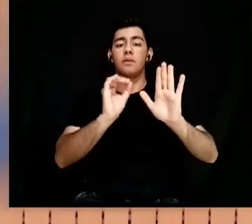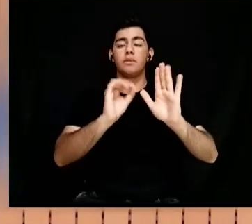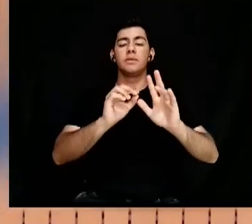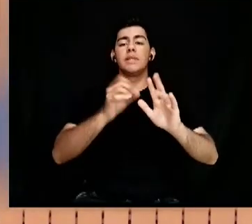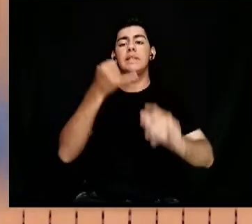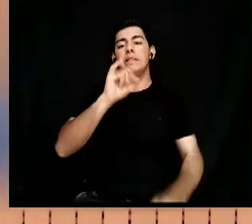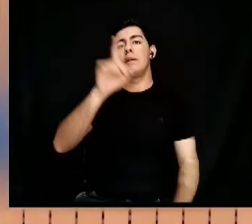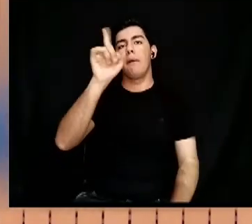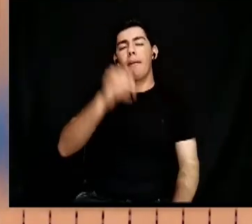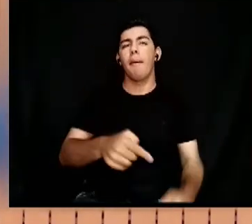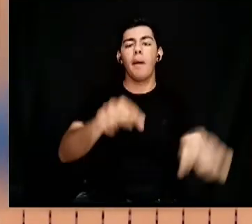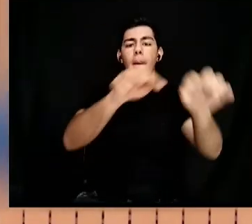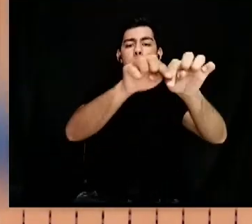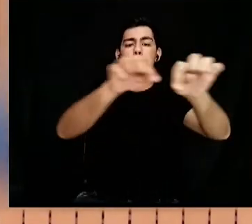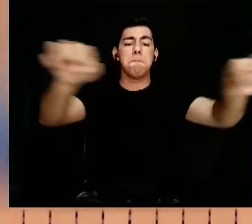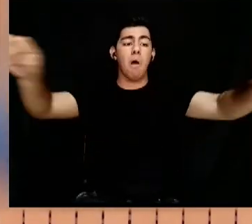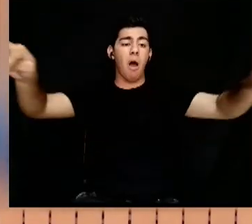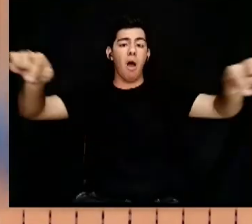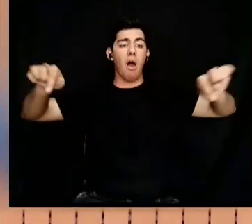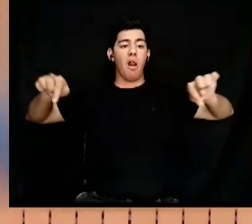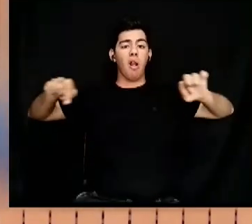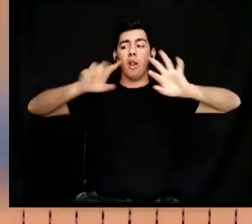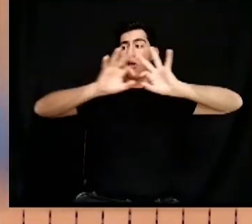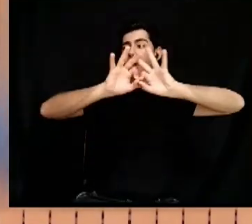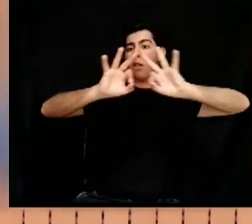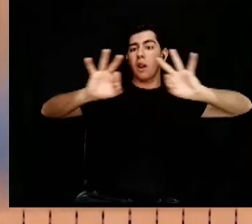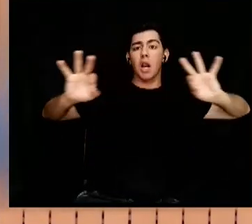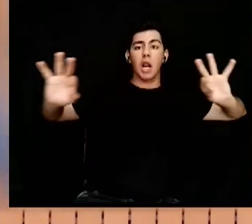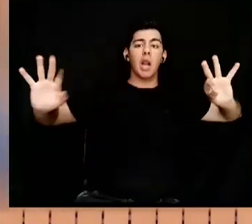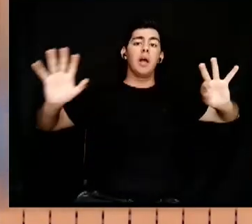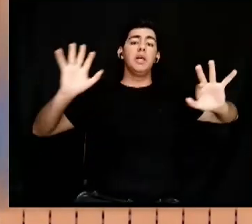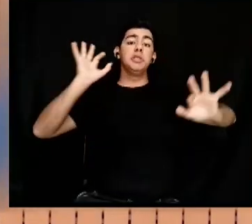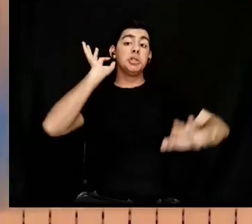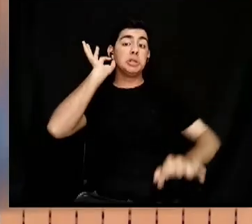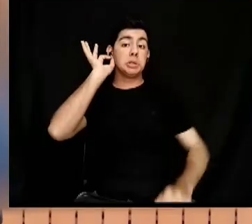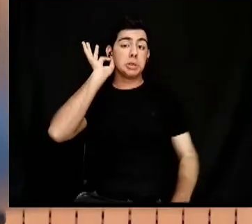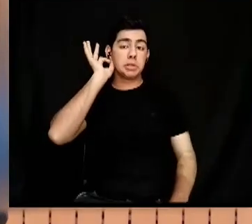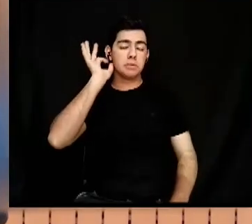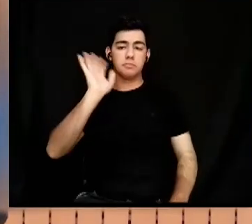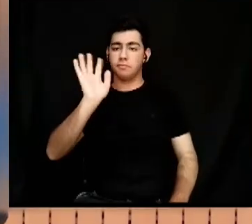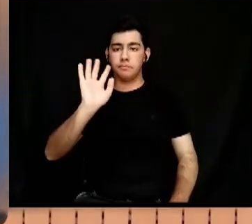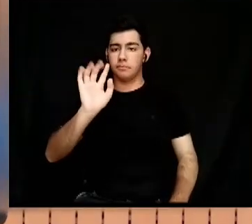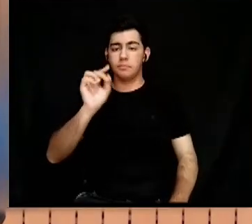bem disse o vereador Romão. Aqui estão inclusos loteamentos populares,